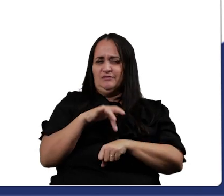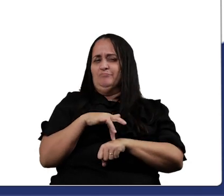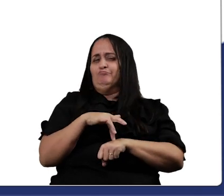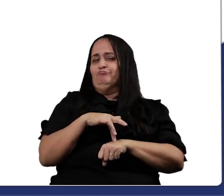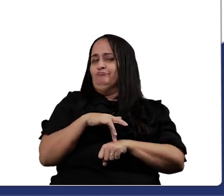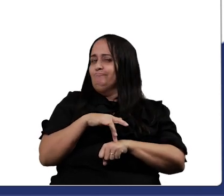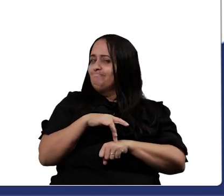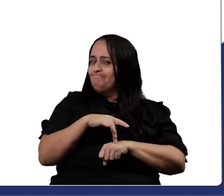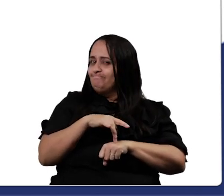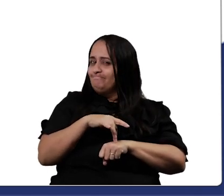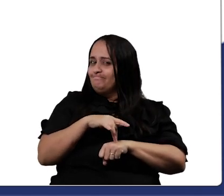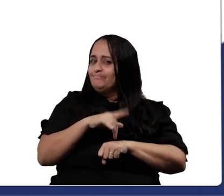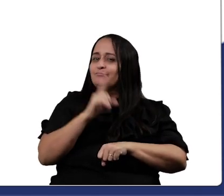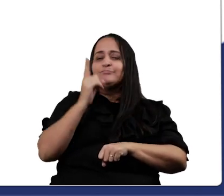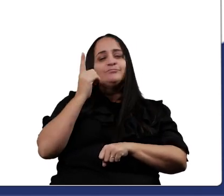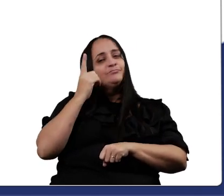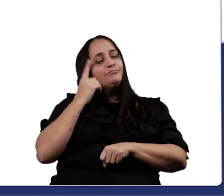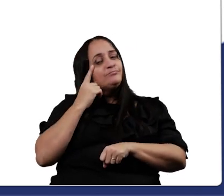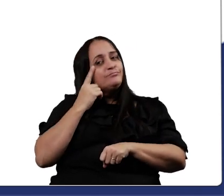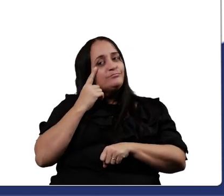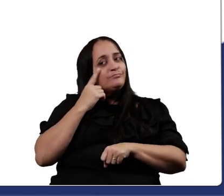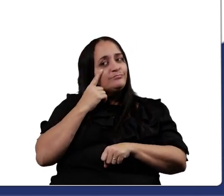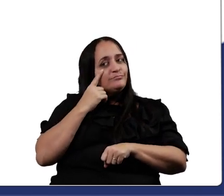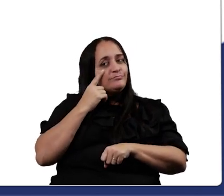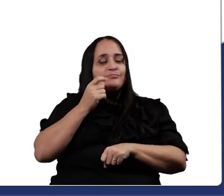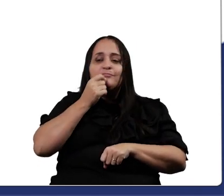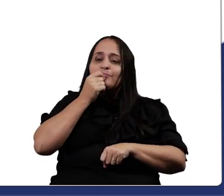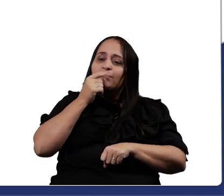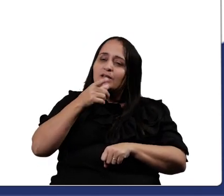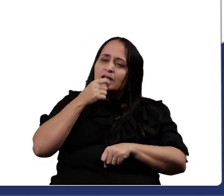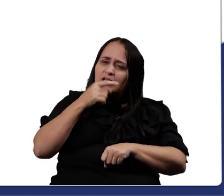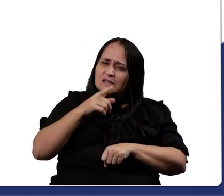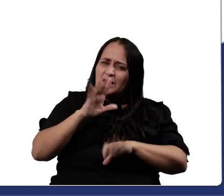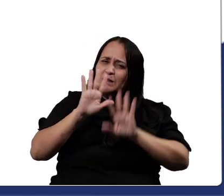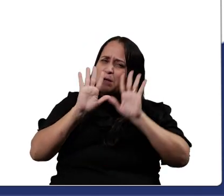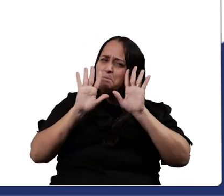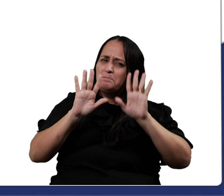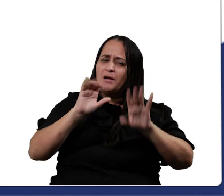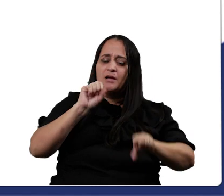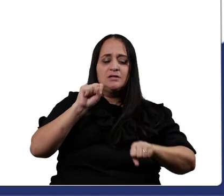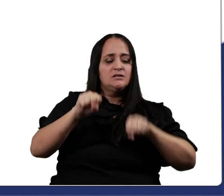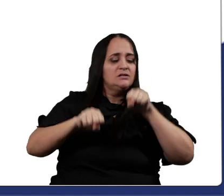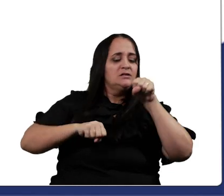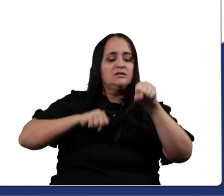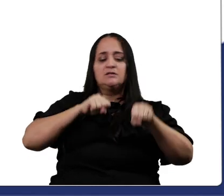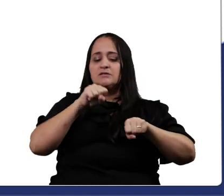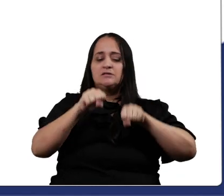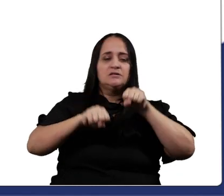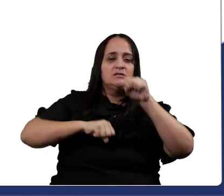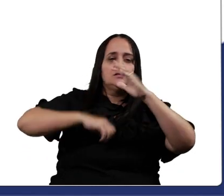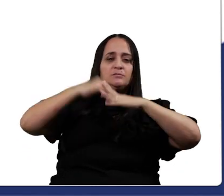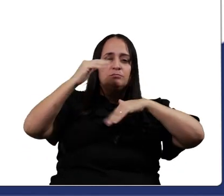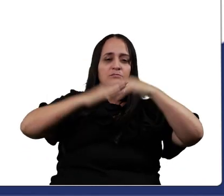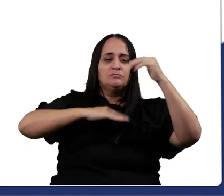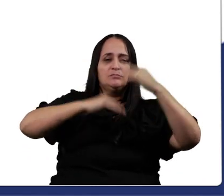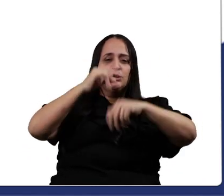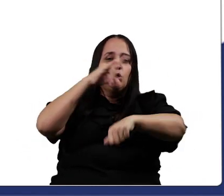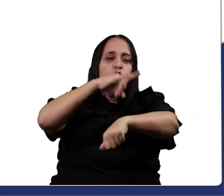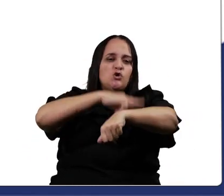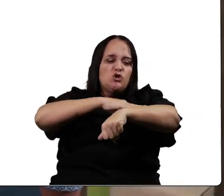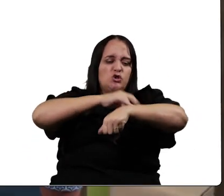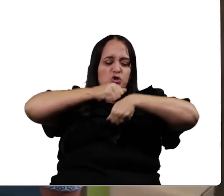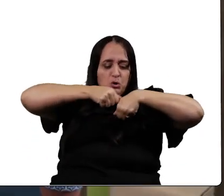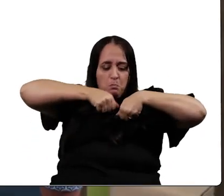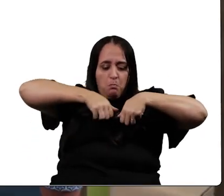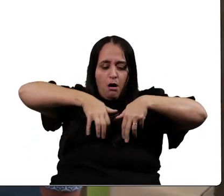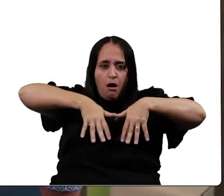E aí? Olha, o título é bem engraçado. Os ciclistas profissionais fazem xixi durante a